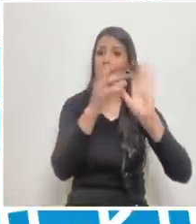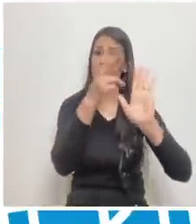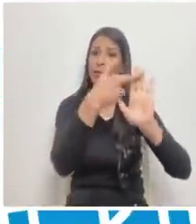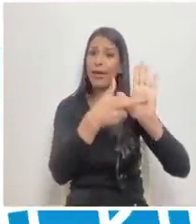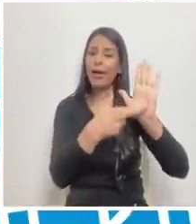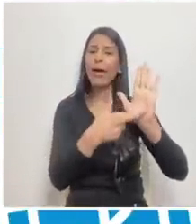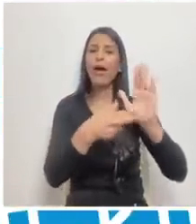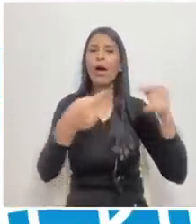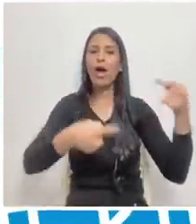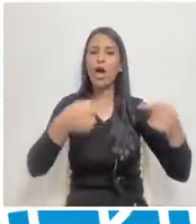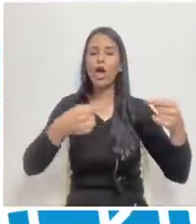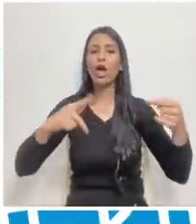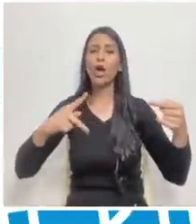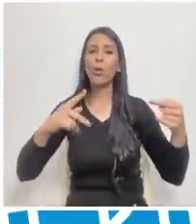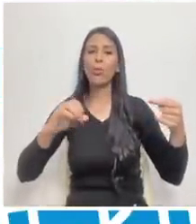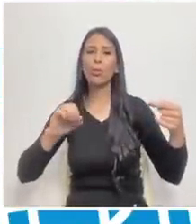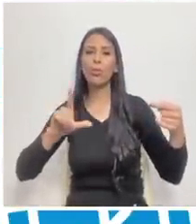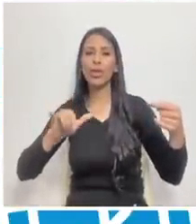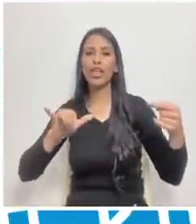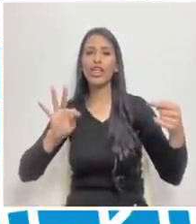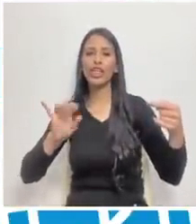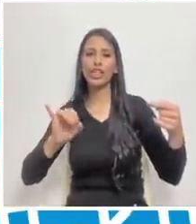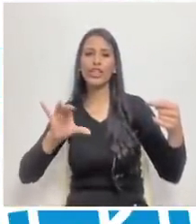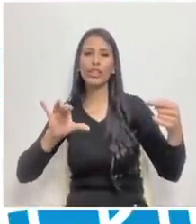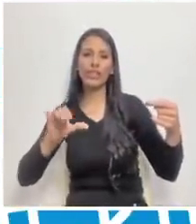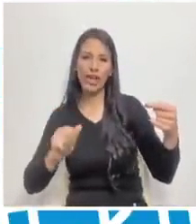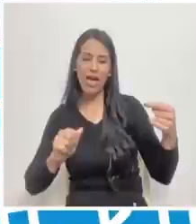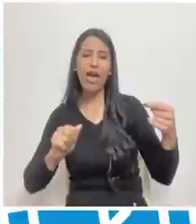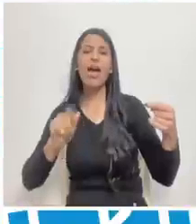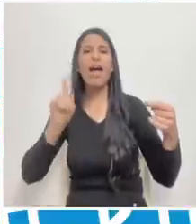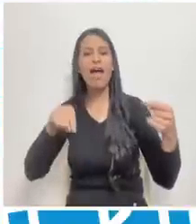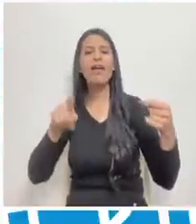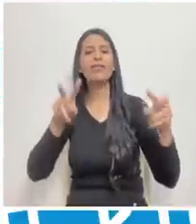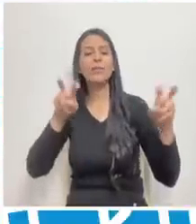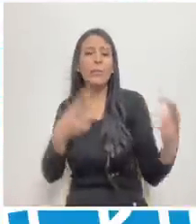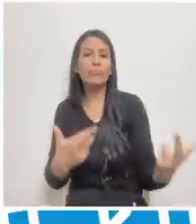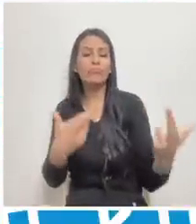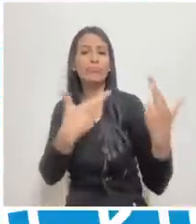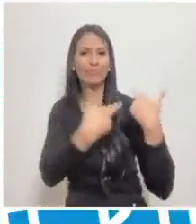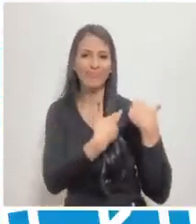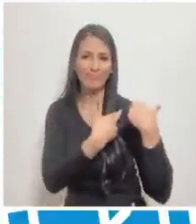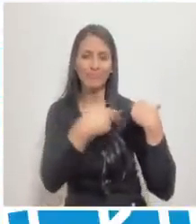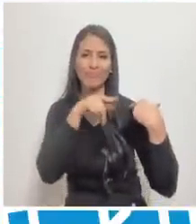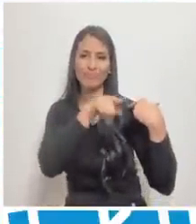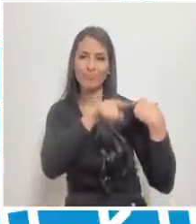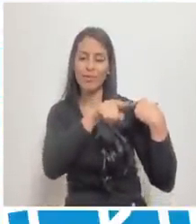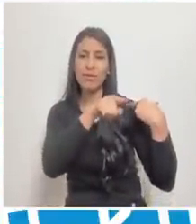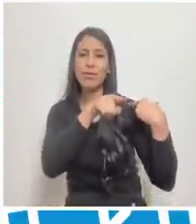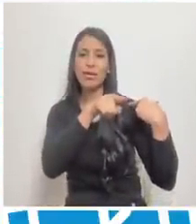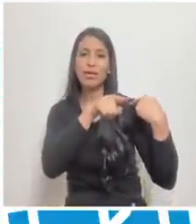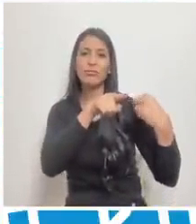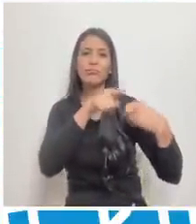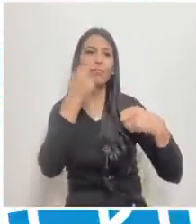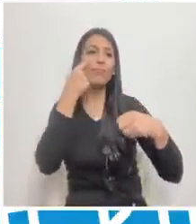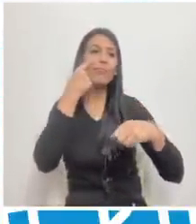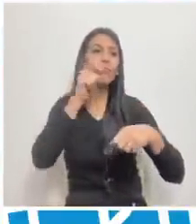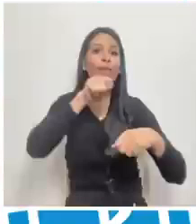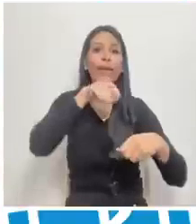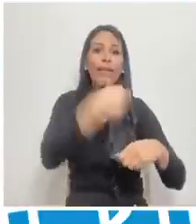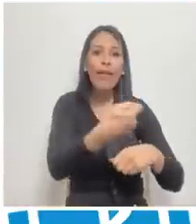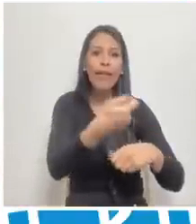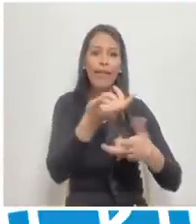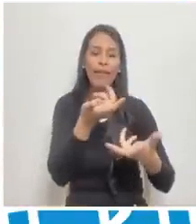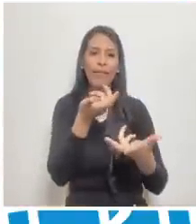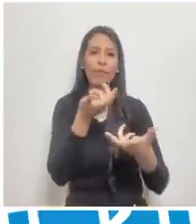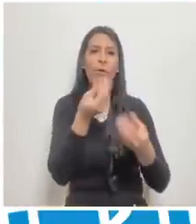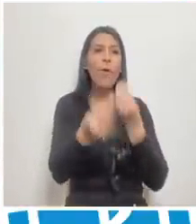de accountability, né, uma política de responsabilização, né, que ela ganha corpo por meio